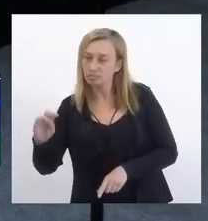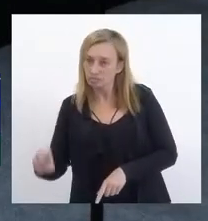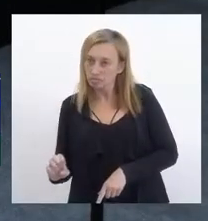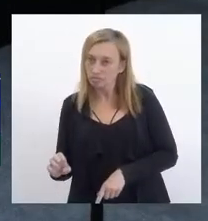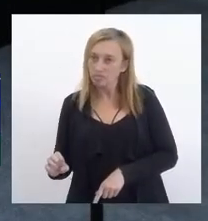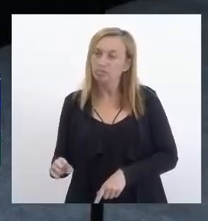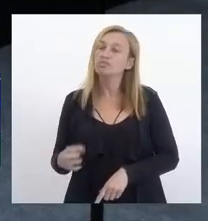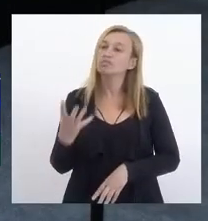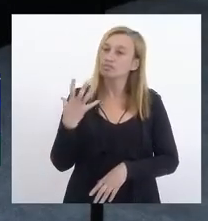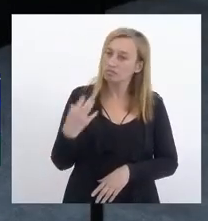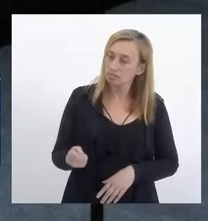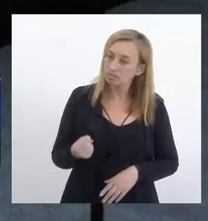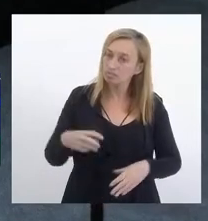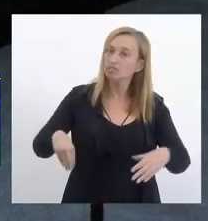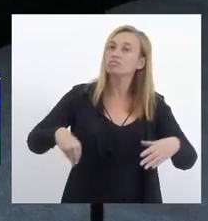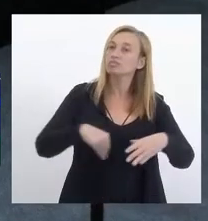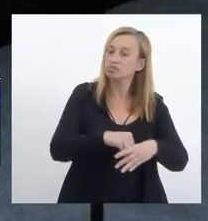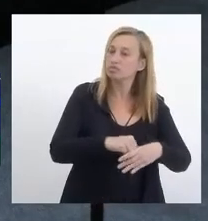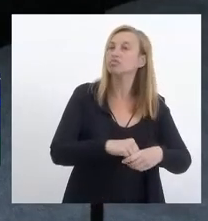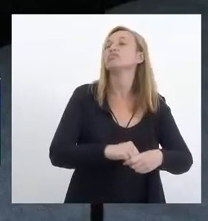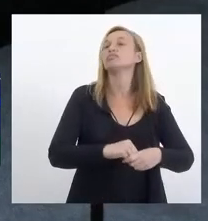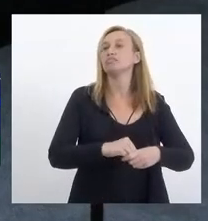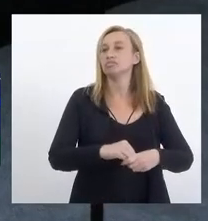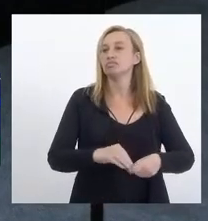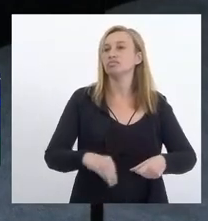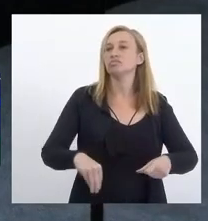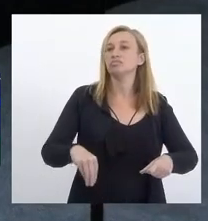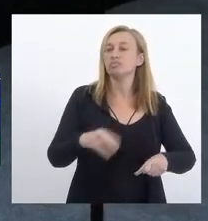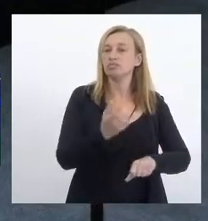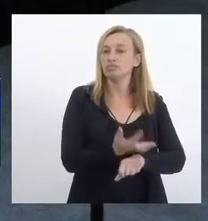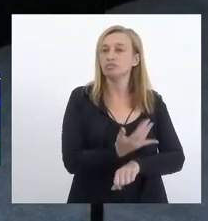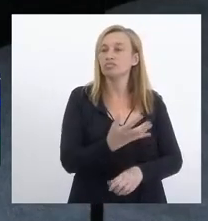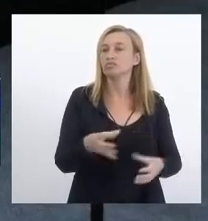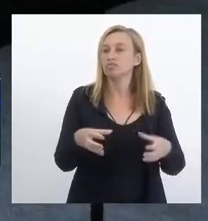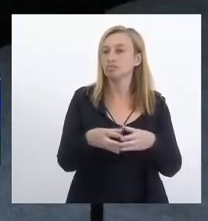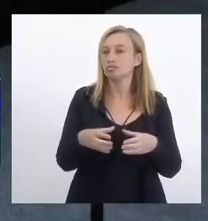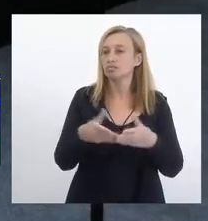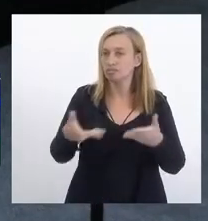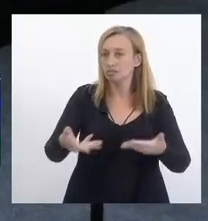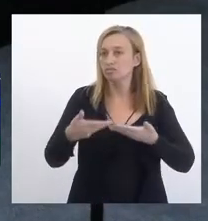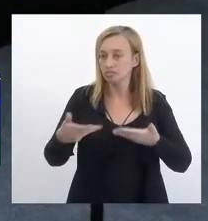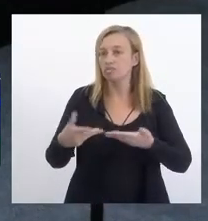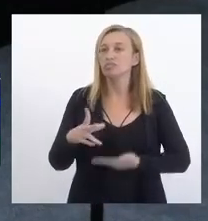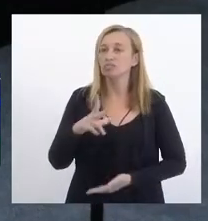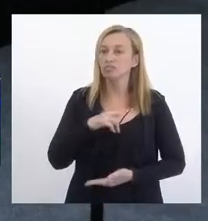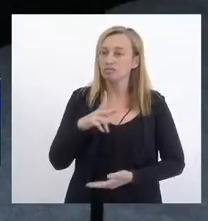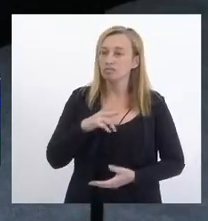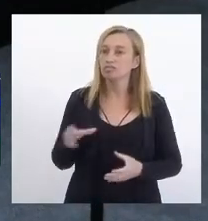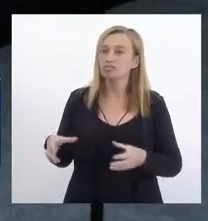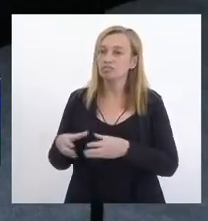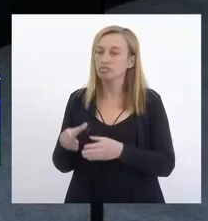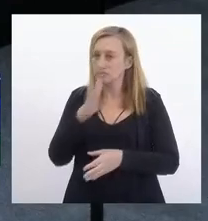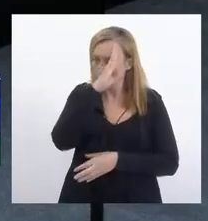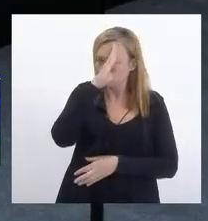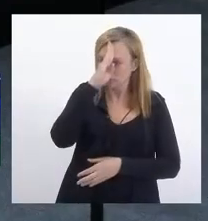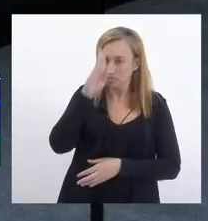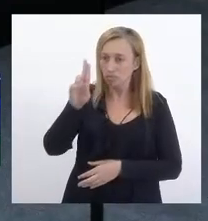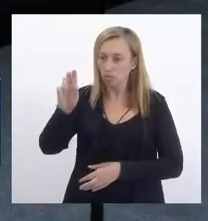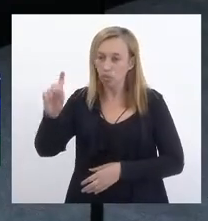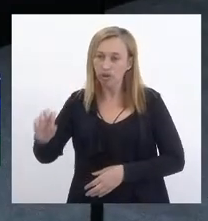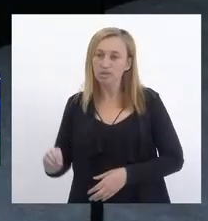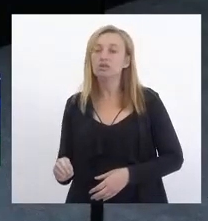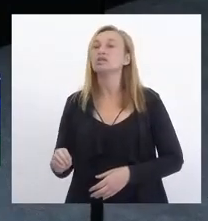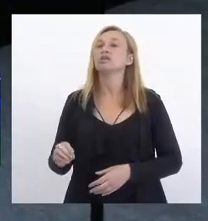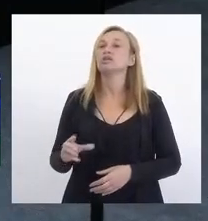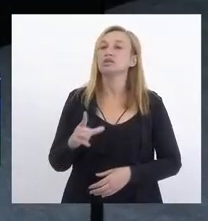posição favorável à incorporação. Esses grupos tinham sido convidados pela própria comunidade acadêmica da UESO, que tem uma